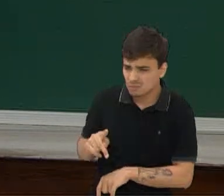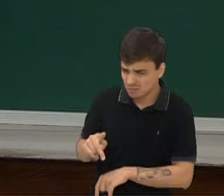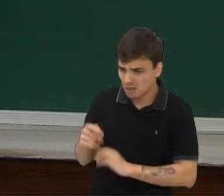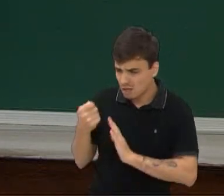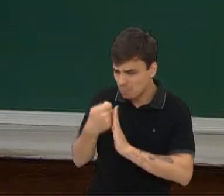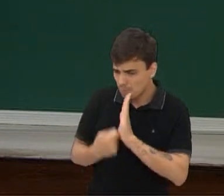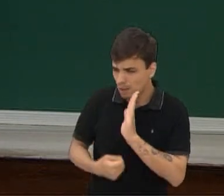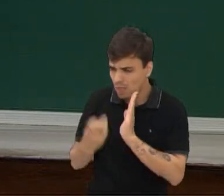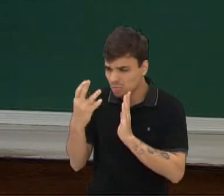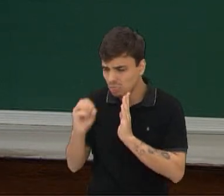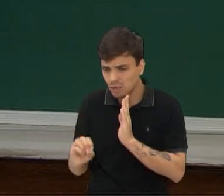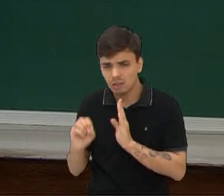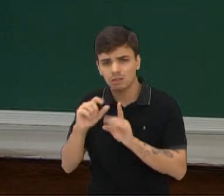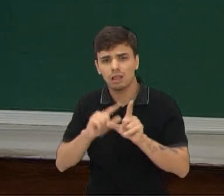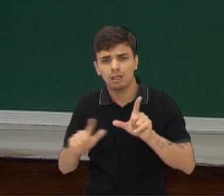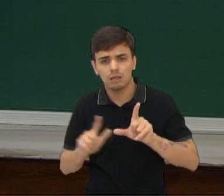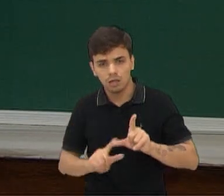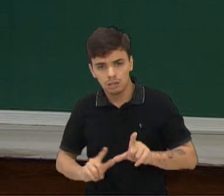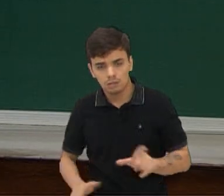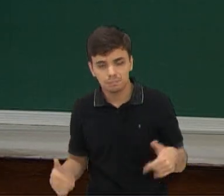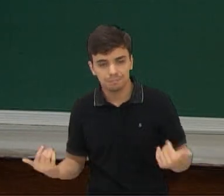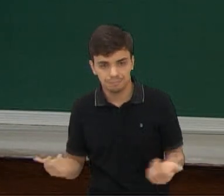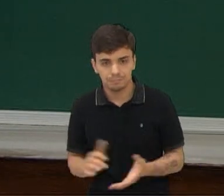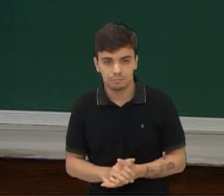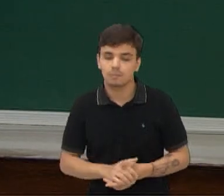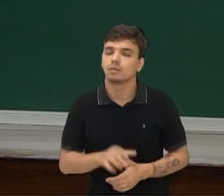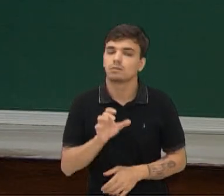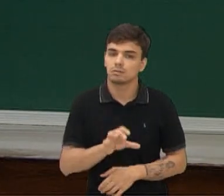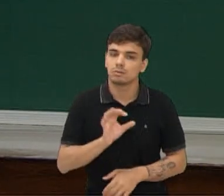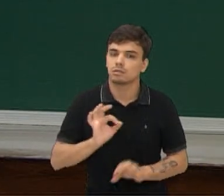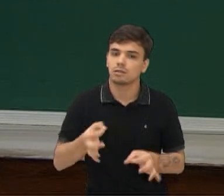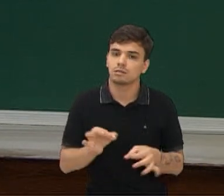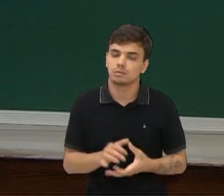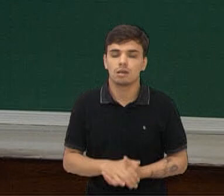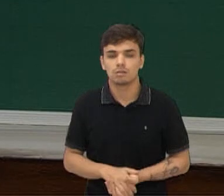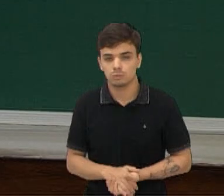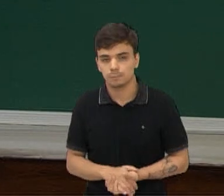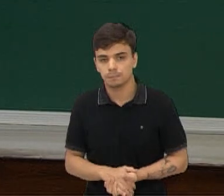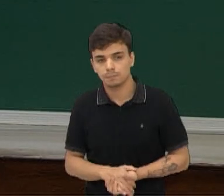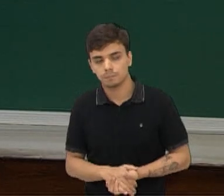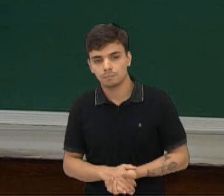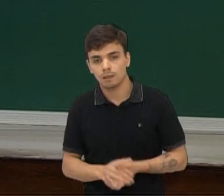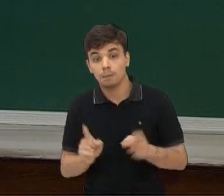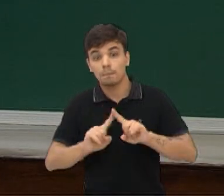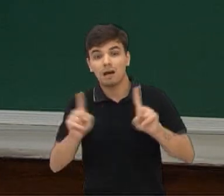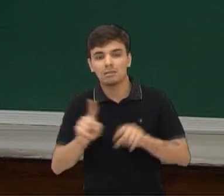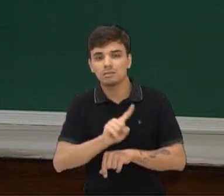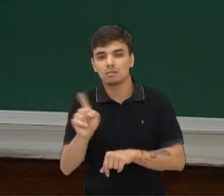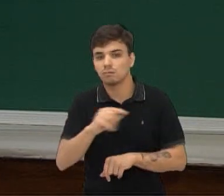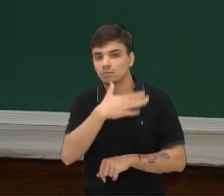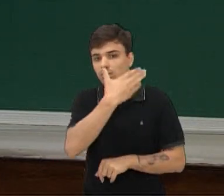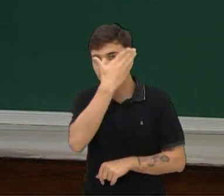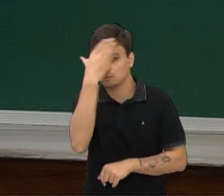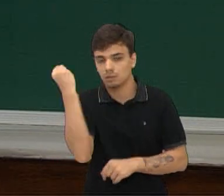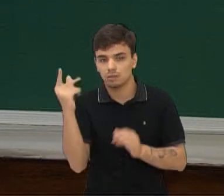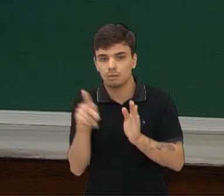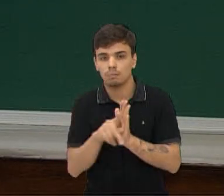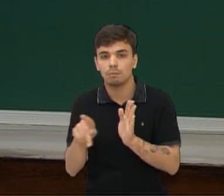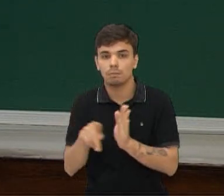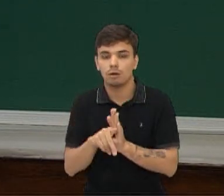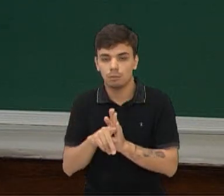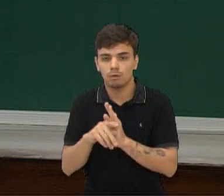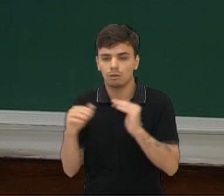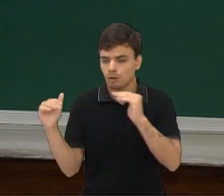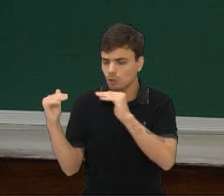30 linhas. Mesmo assim, vai dar certo. Cuida aí disso, faz, né? E não esqueça dos elementos coesivos de